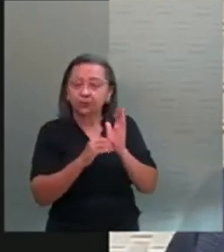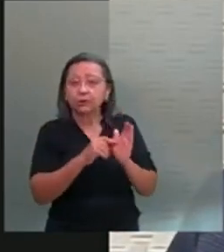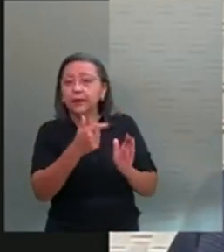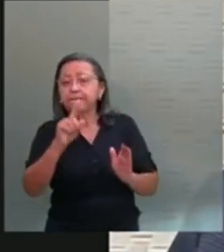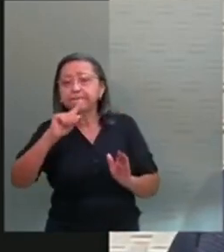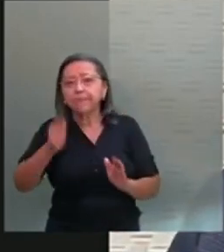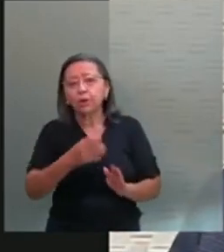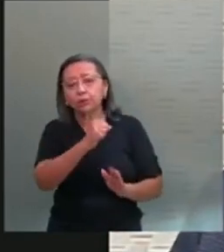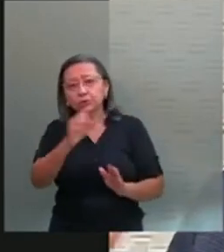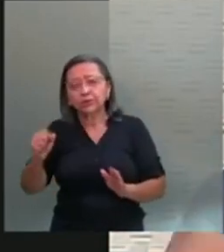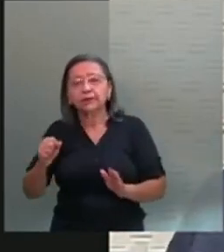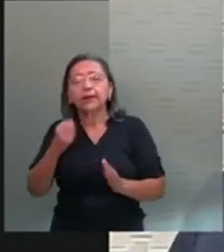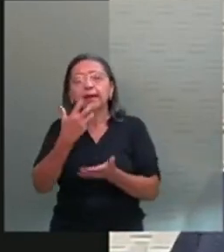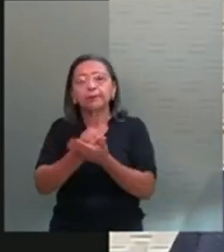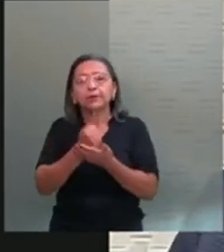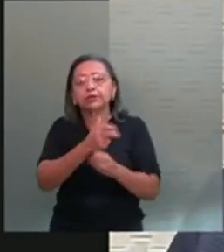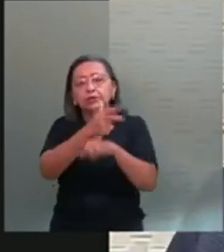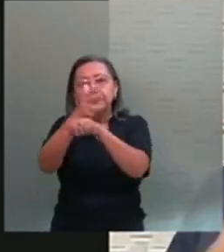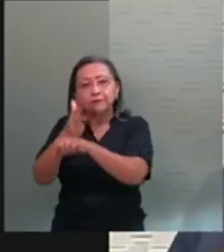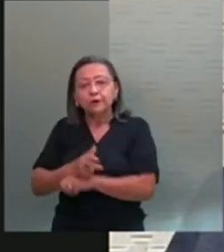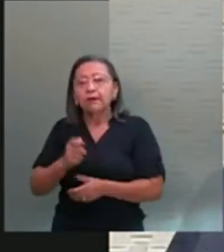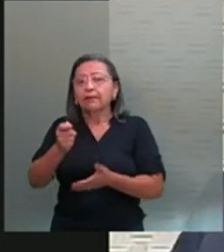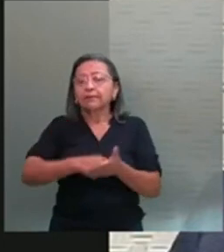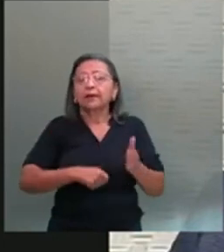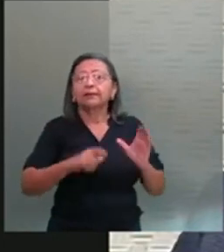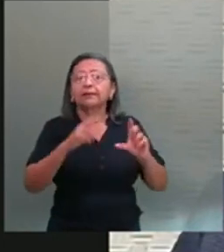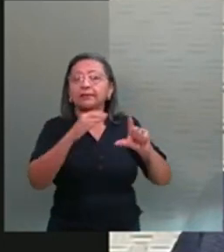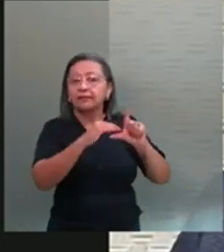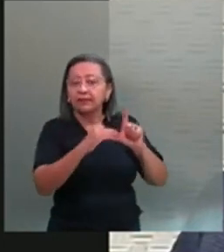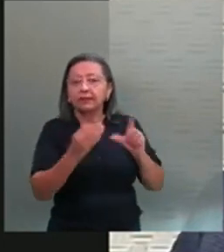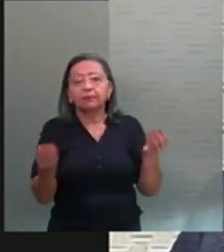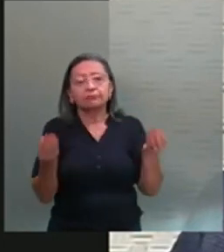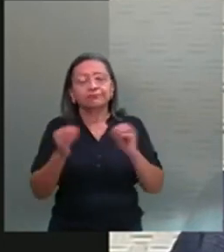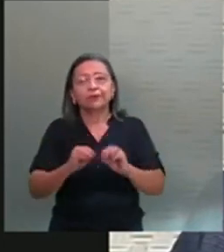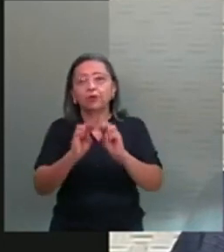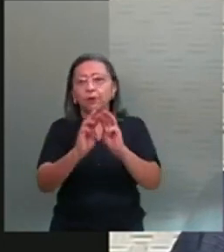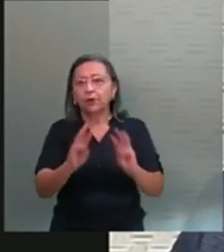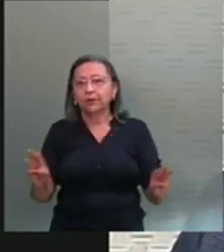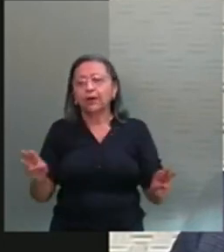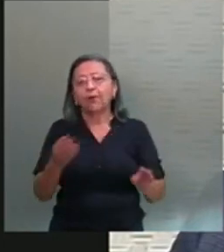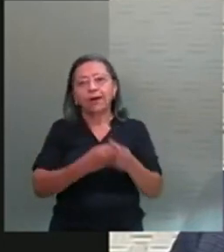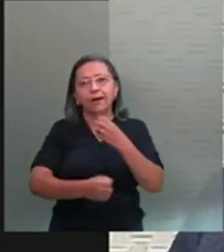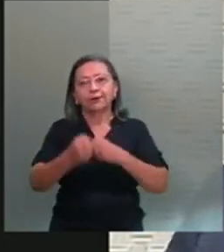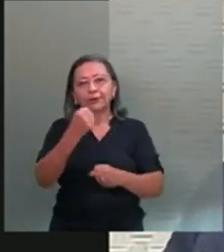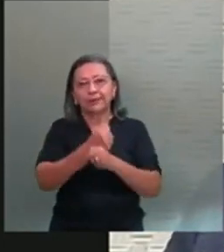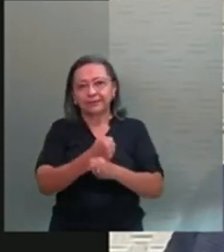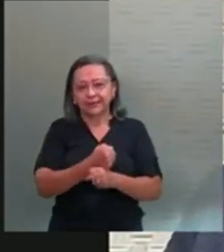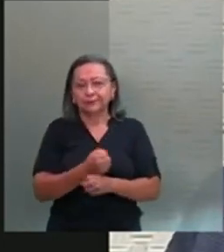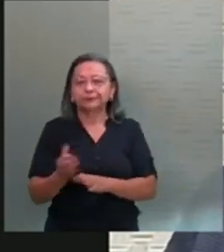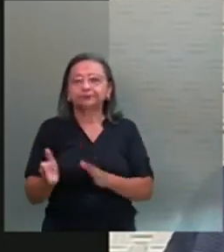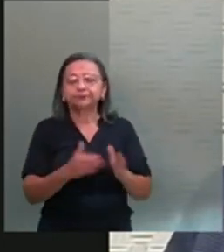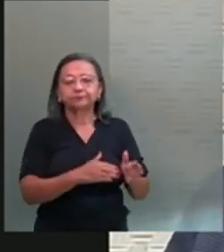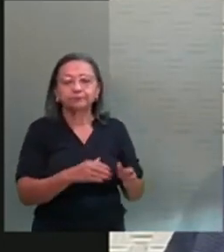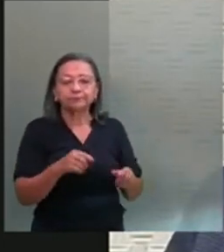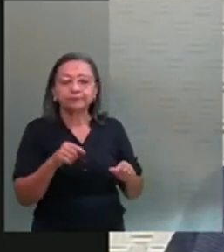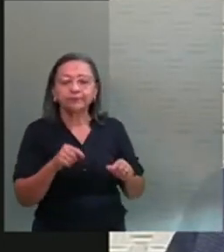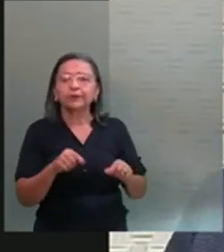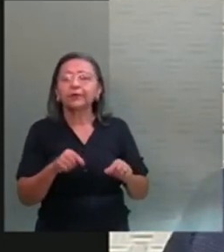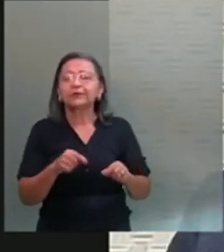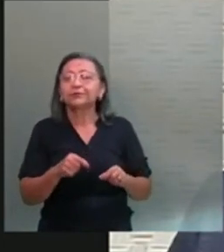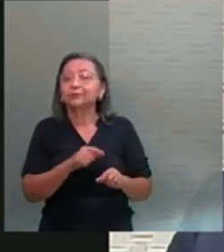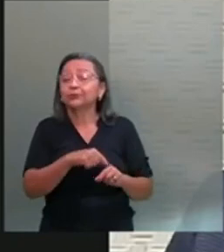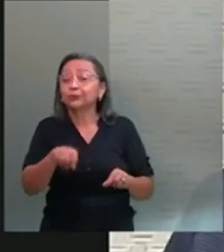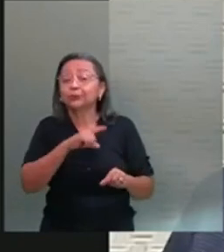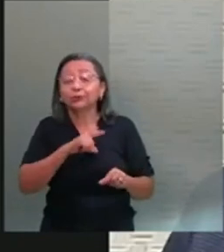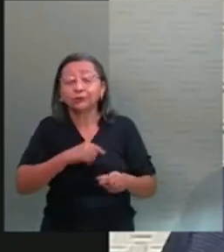reportagens em vídeo assinadas pela TV, também publicadas no portal em 2021. Mas, embora esses números nos encham de